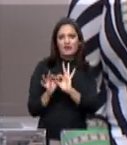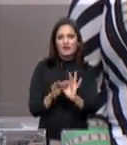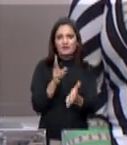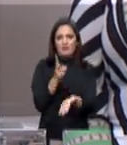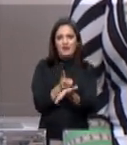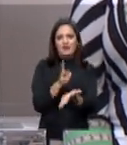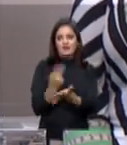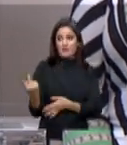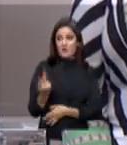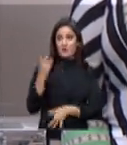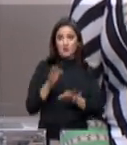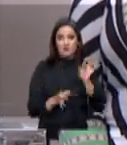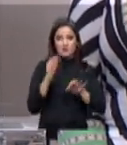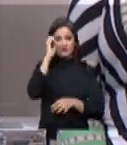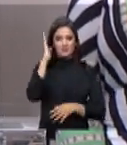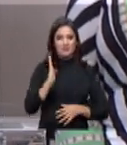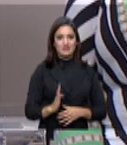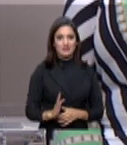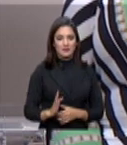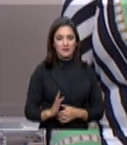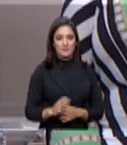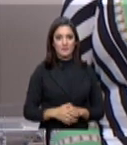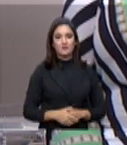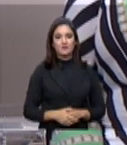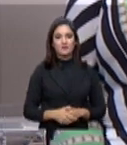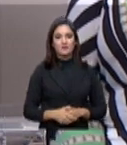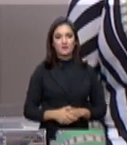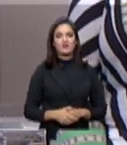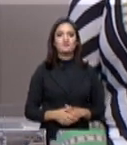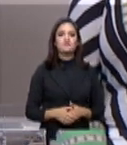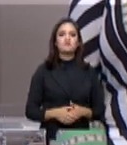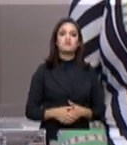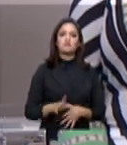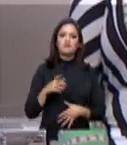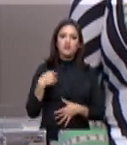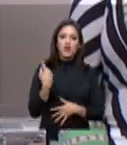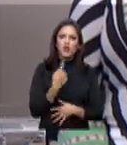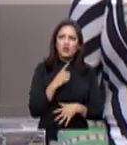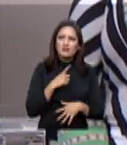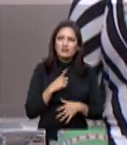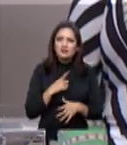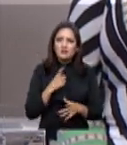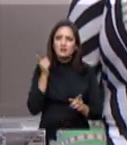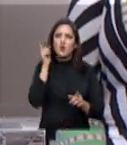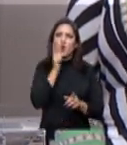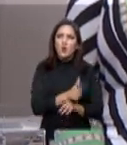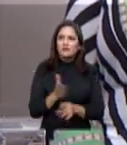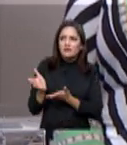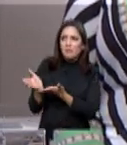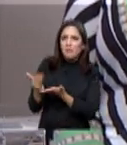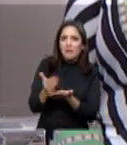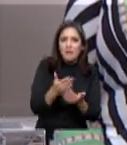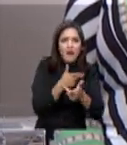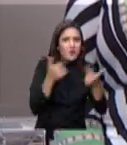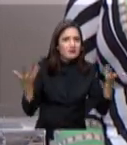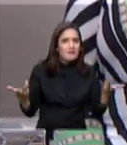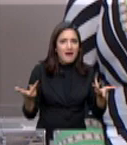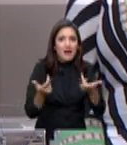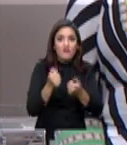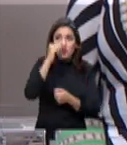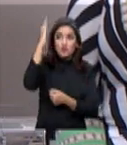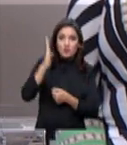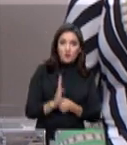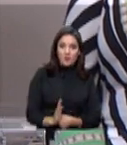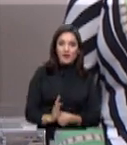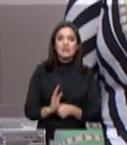da justiça brasileira. No nosso acervo, nós coletamos objetos maravilhosos pelo Brasil todo,